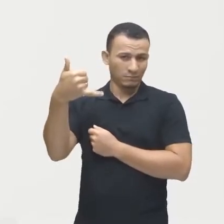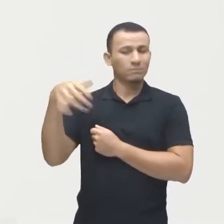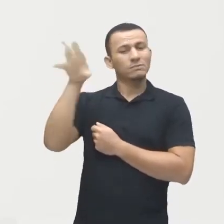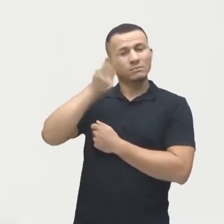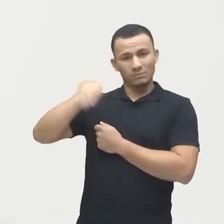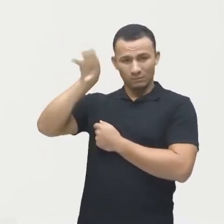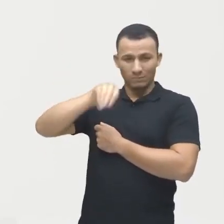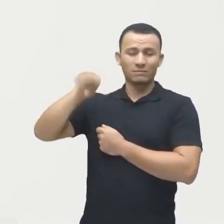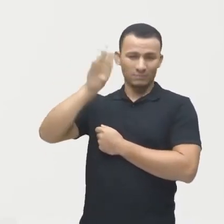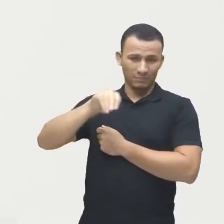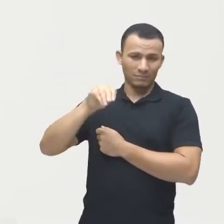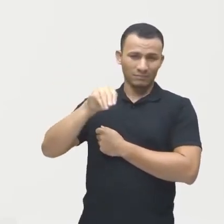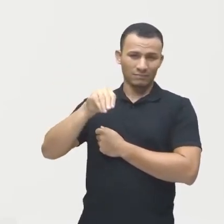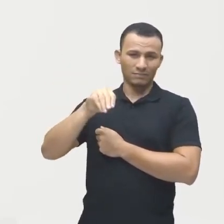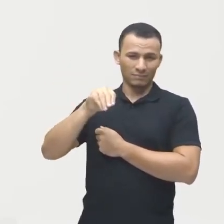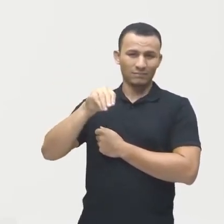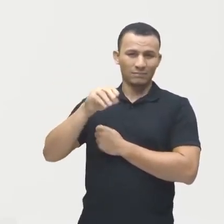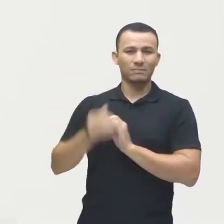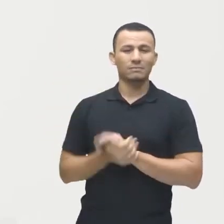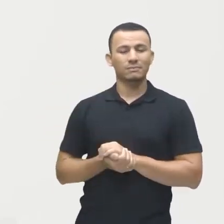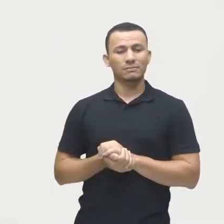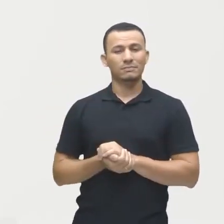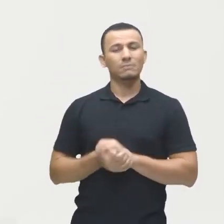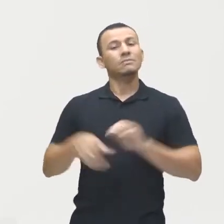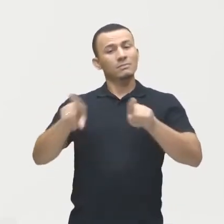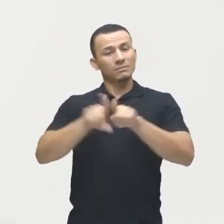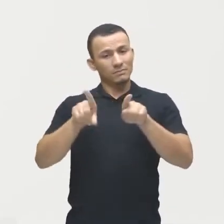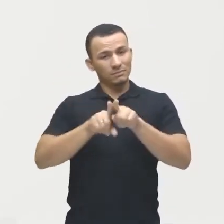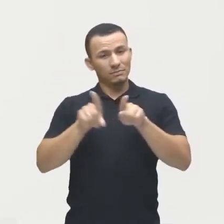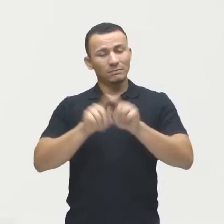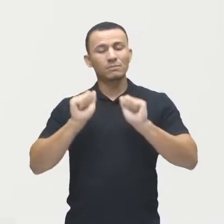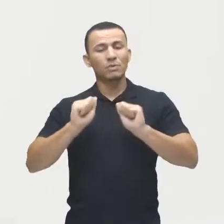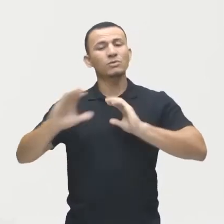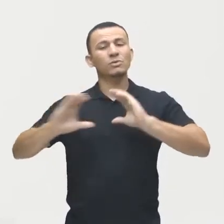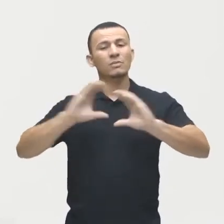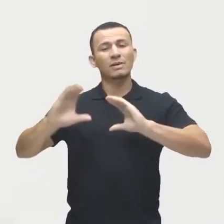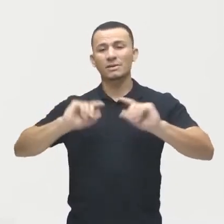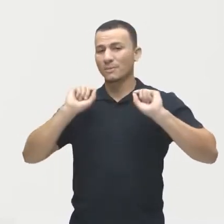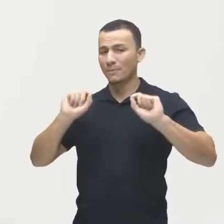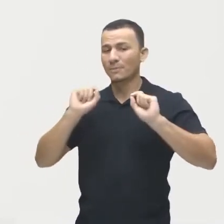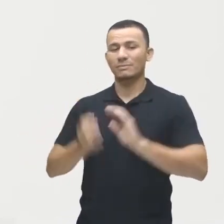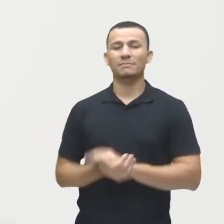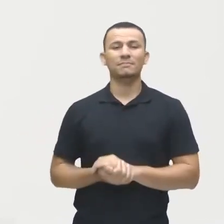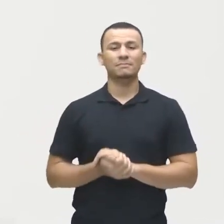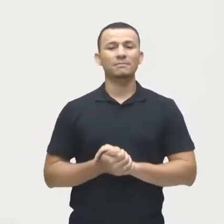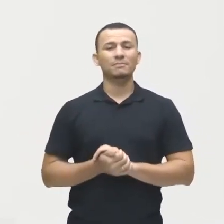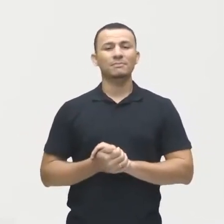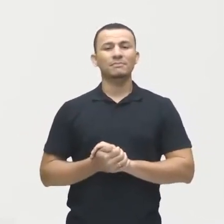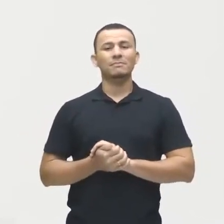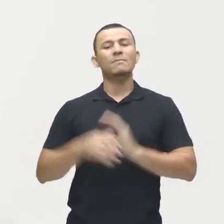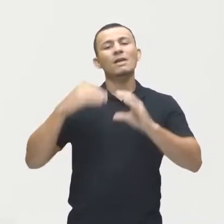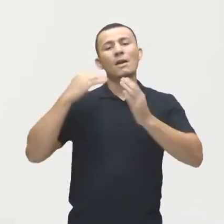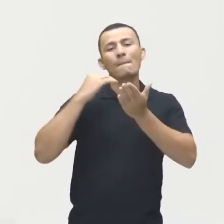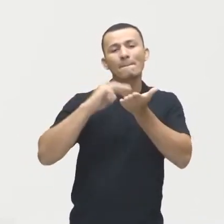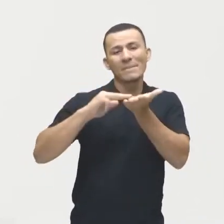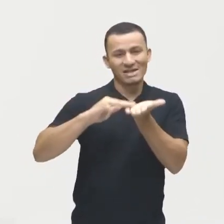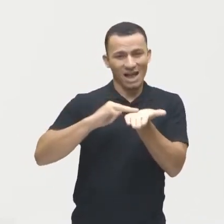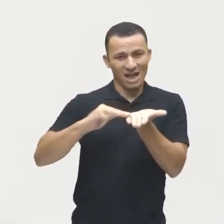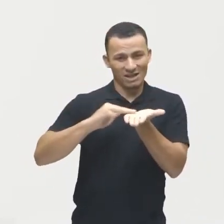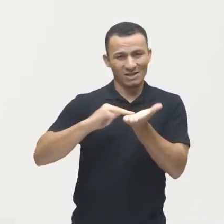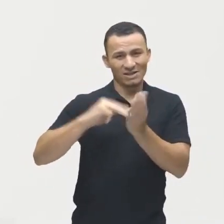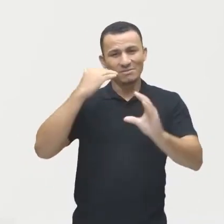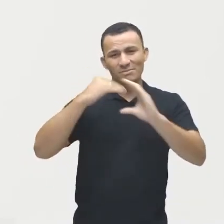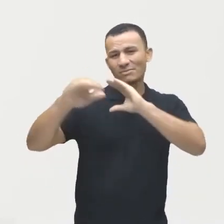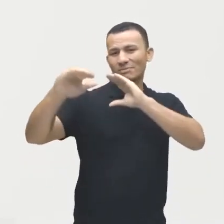fala, né? E posso também me comunicar por meio de mensagem de texto.